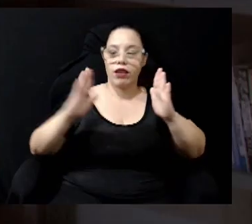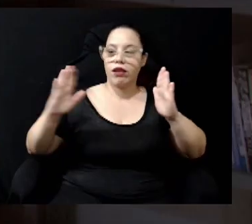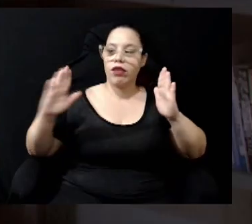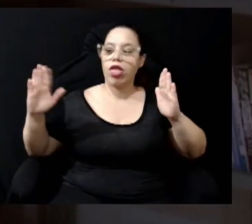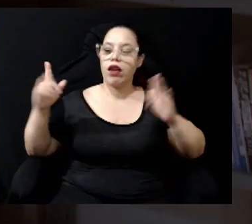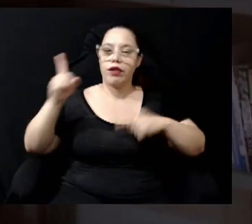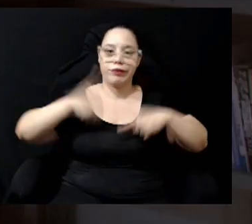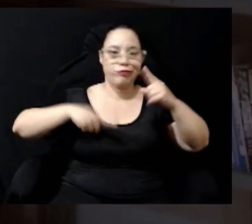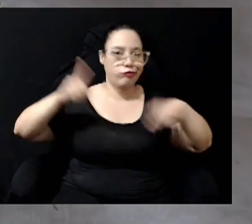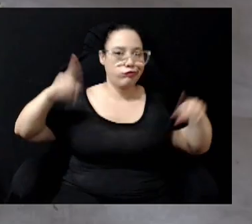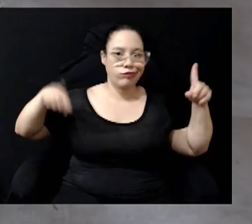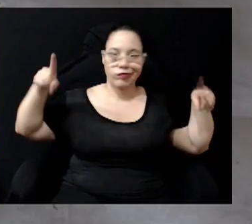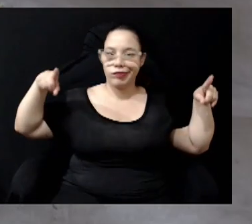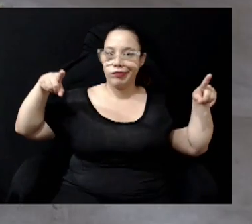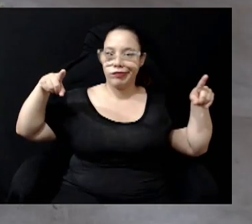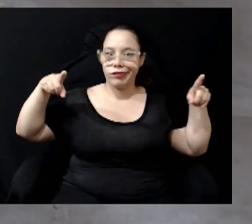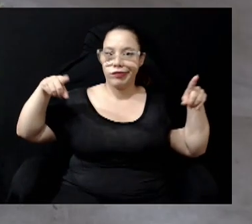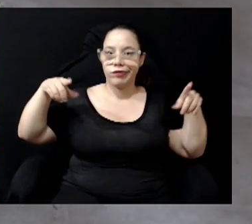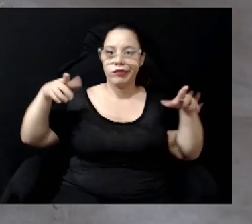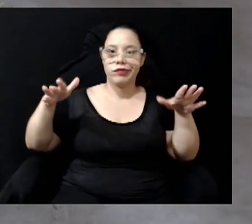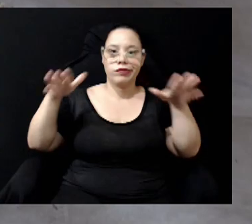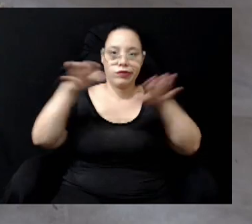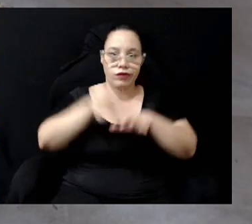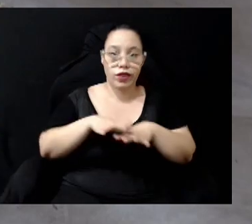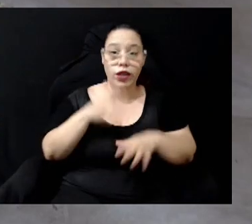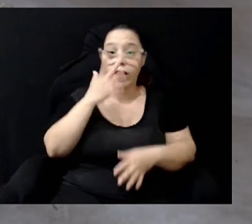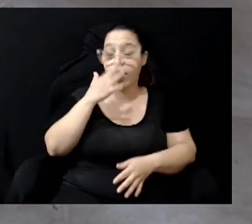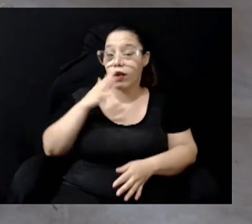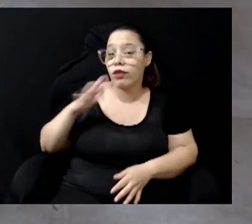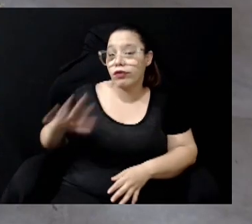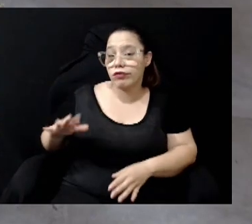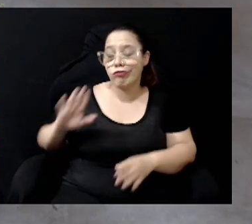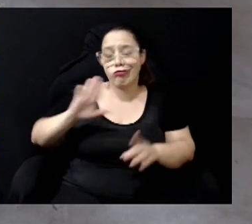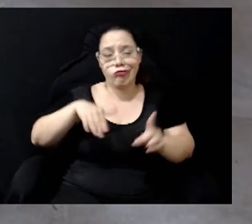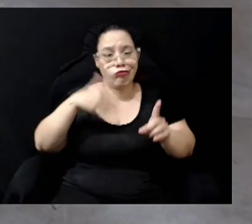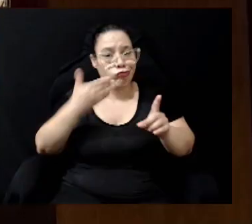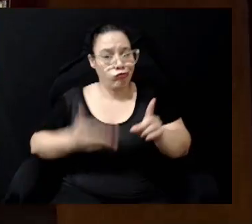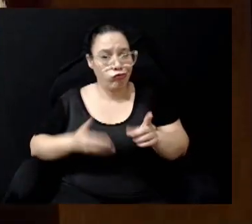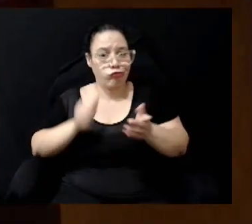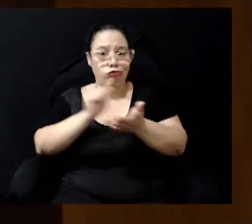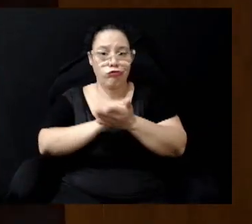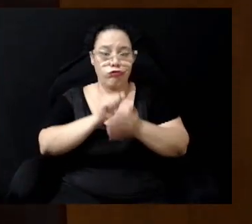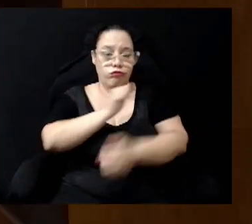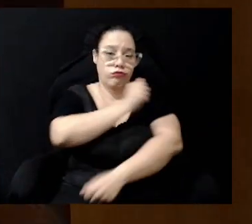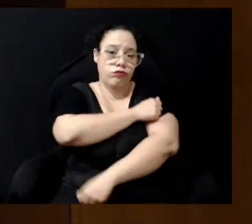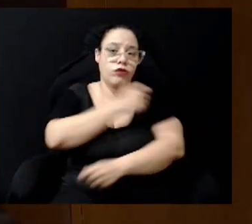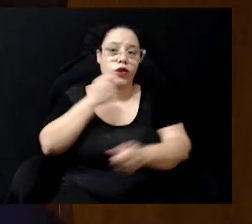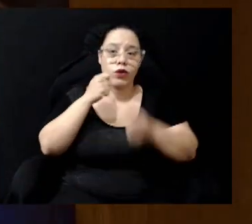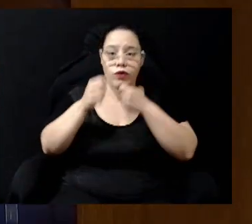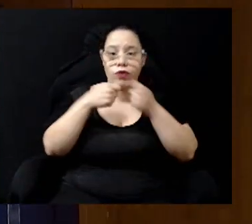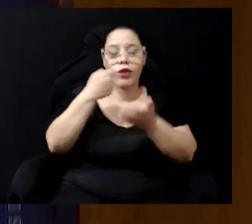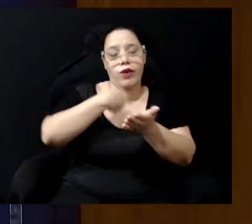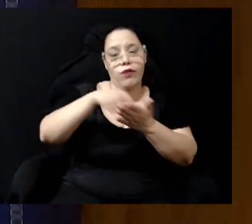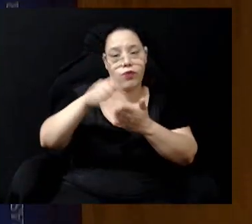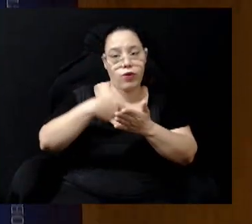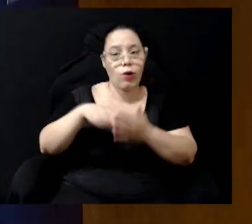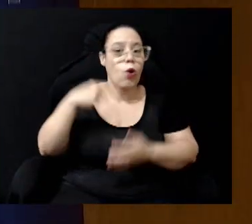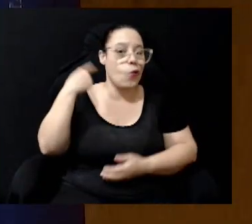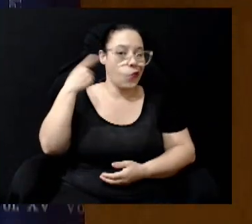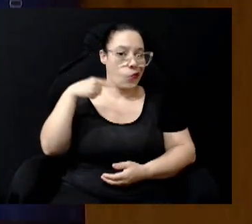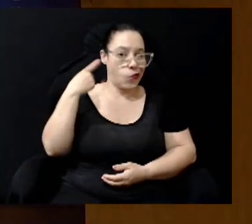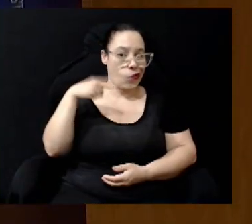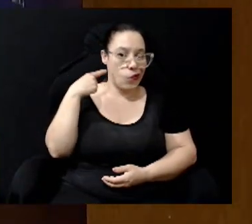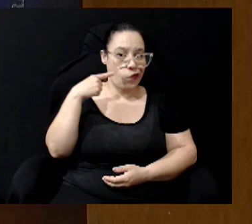volumes, inclusive livros infantis, homenageia o acadêmico, jornalista, escritor e advogado Rubem Costa.